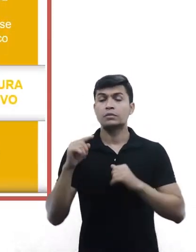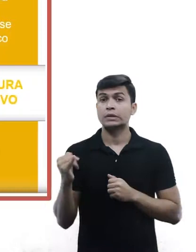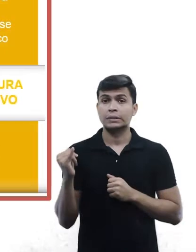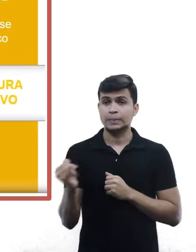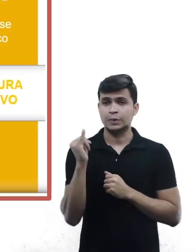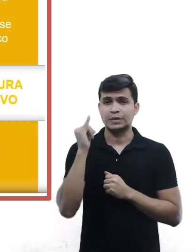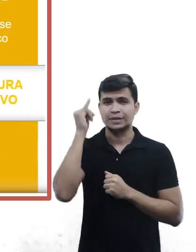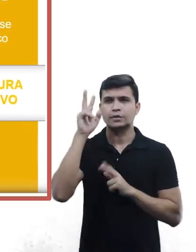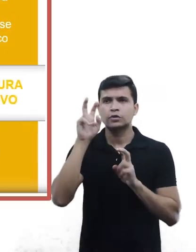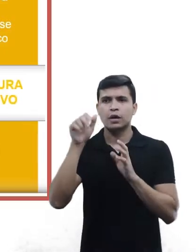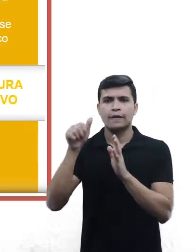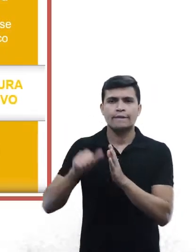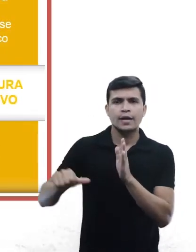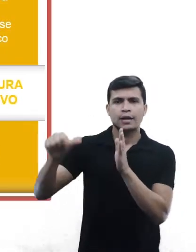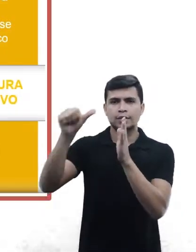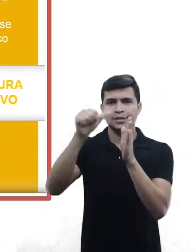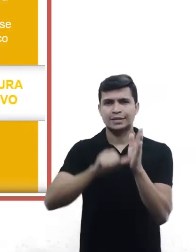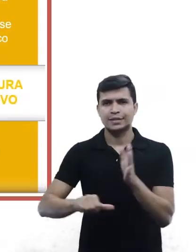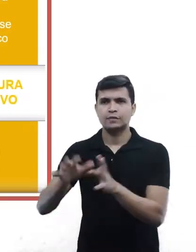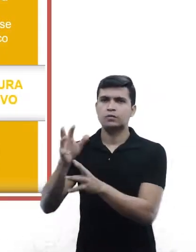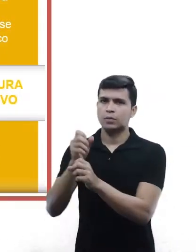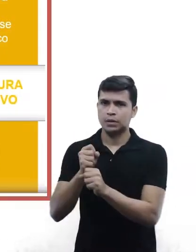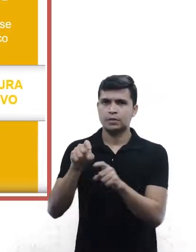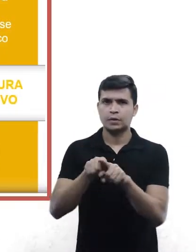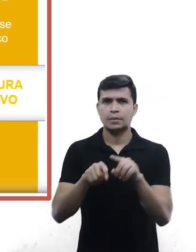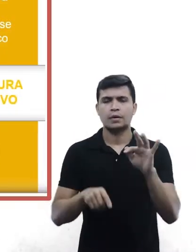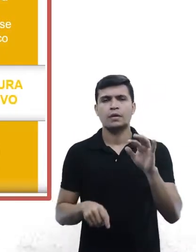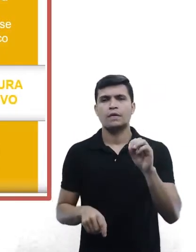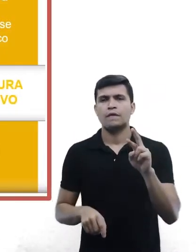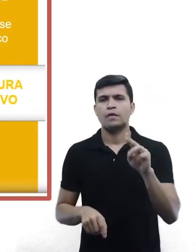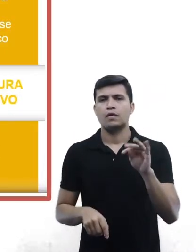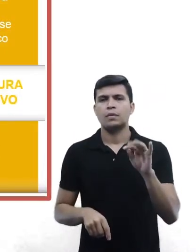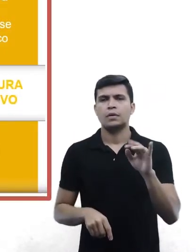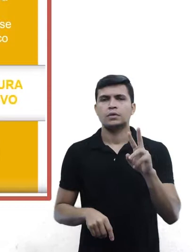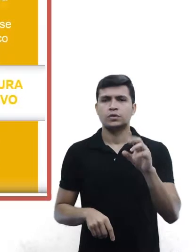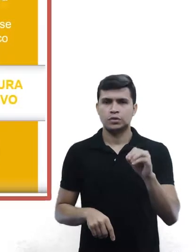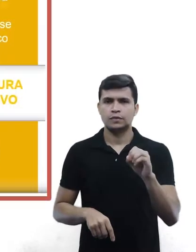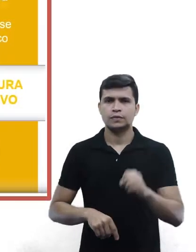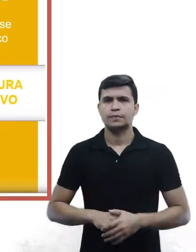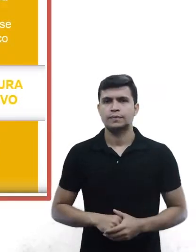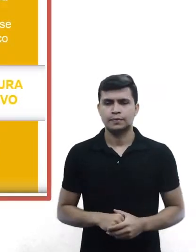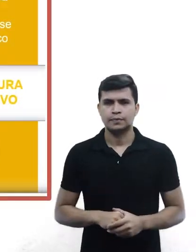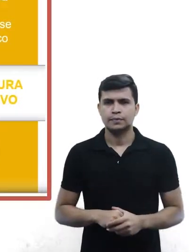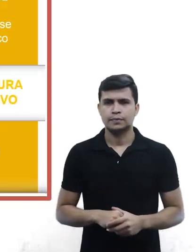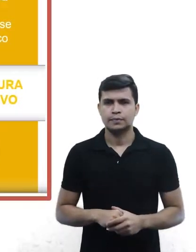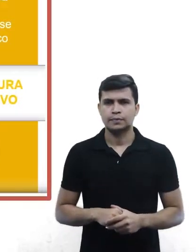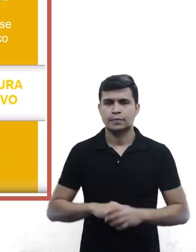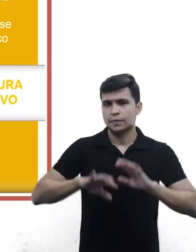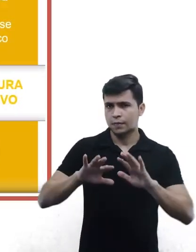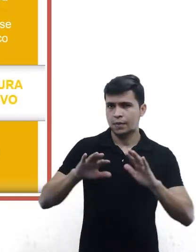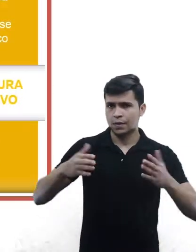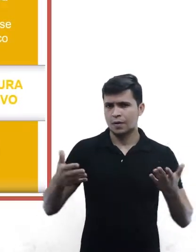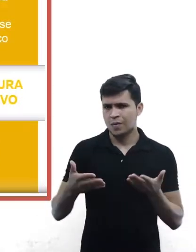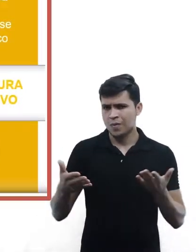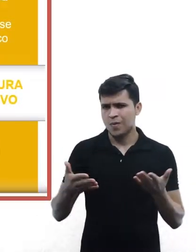fornecem informações ricas para processos avaliativos, somativos e formativos. Agora, suponha